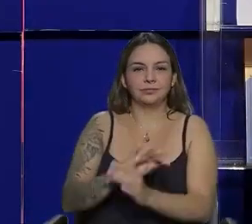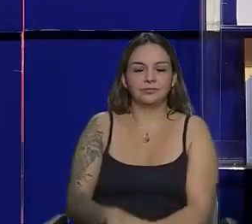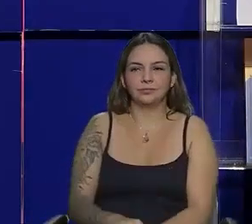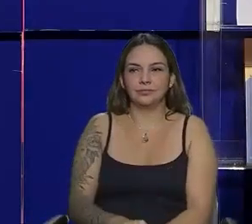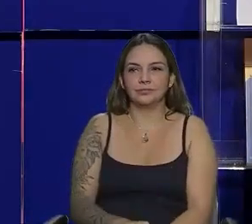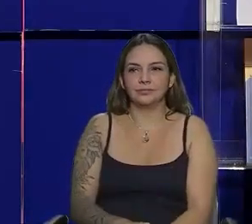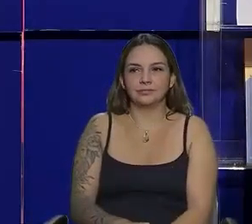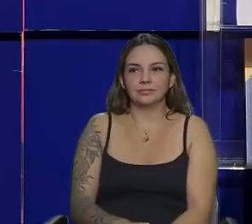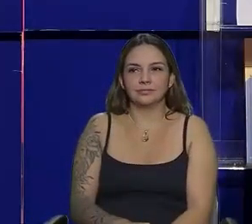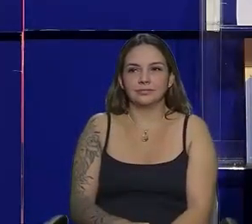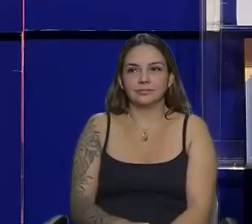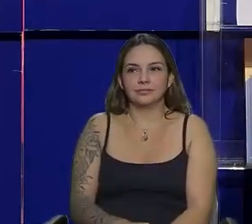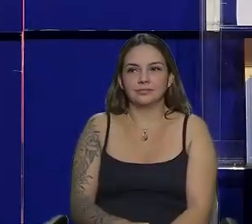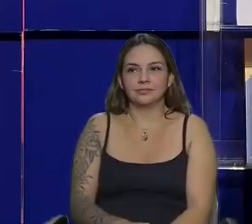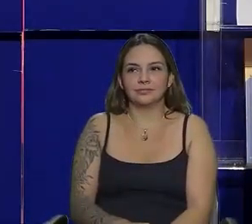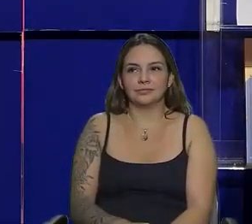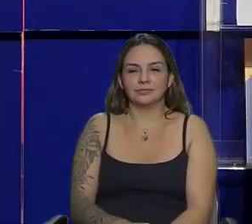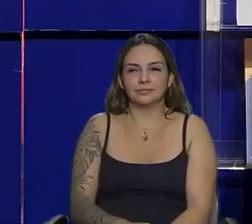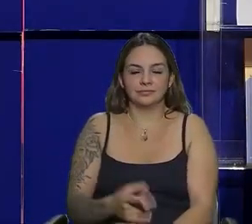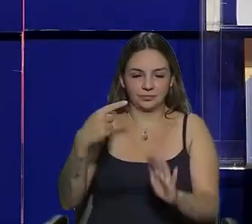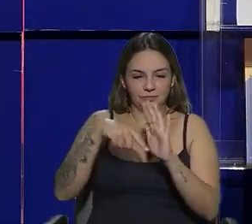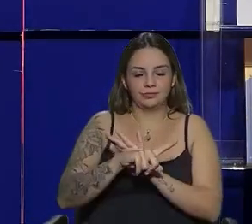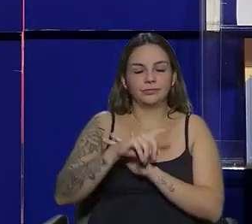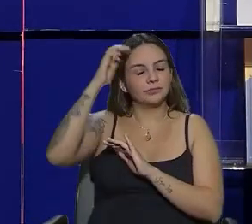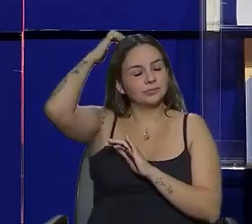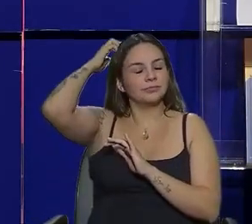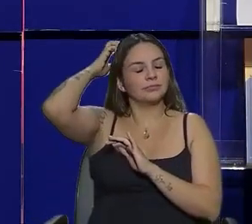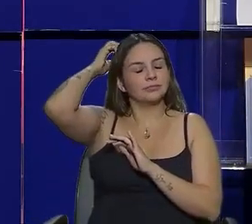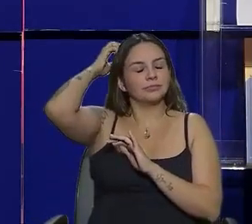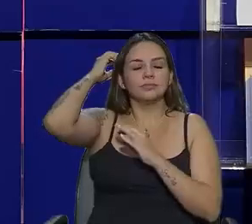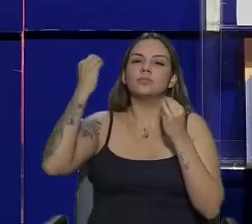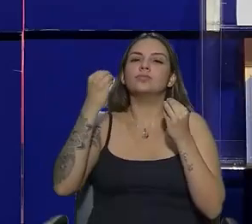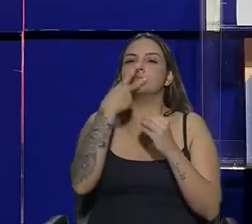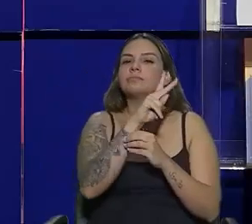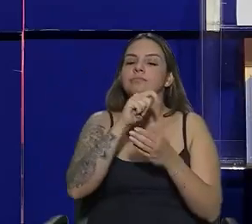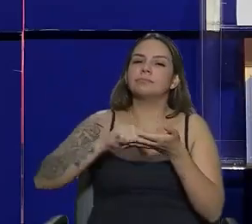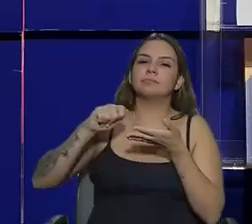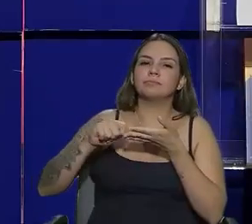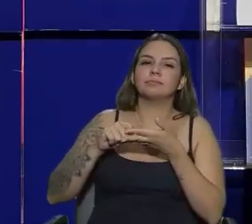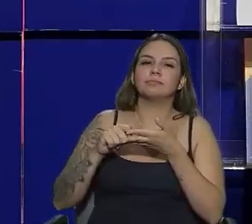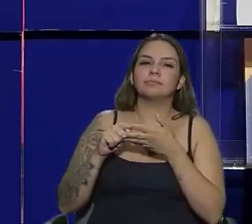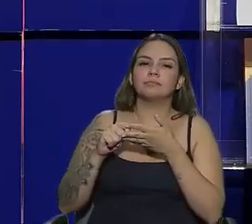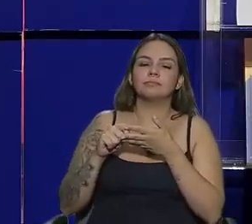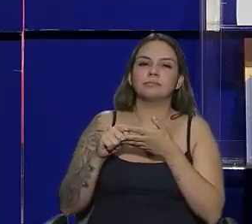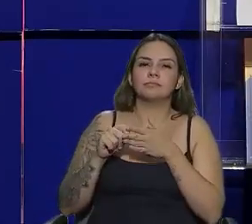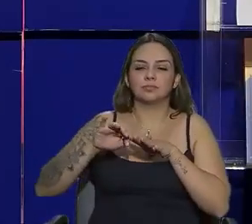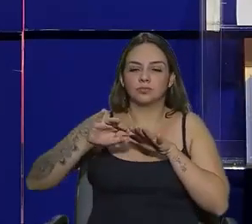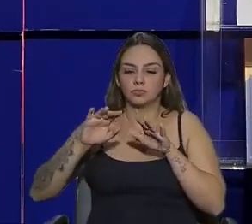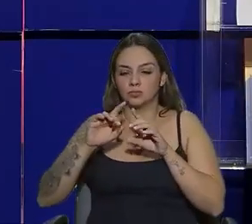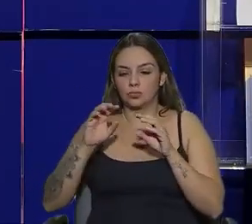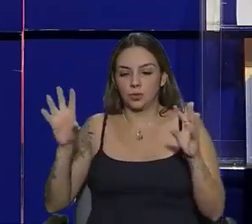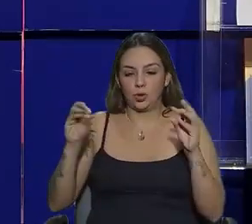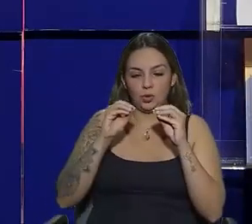né? Eu te pergunto, e depois estendo a pergunta ao João e ao Jefferson, como a sua escrita reúne ou